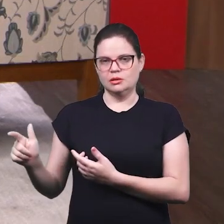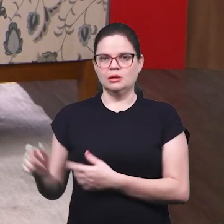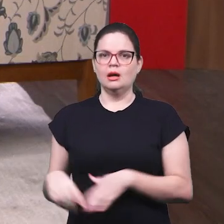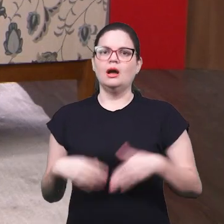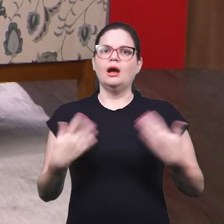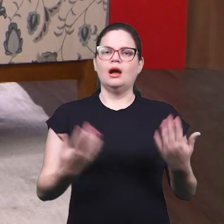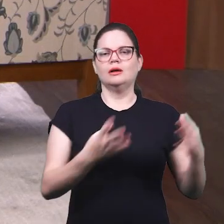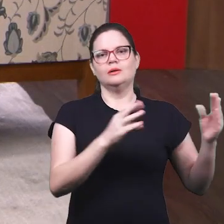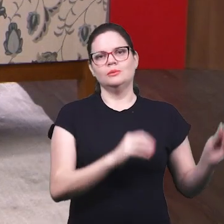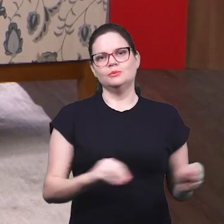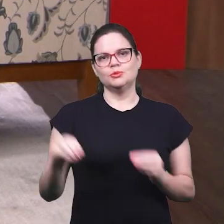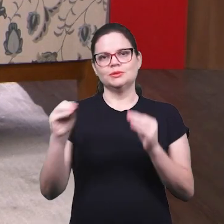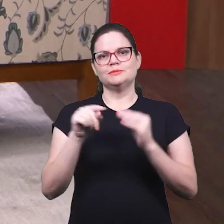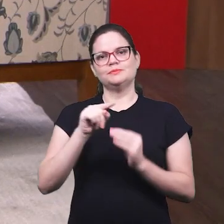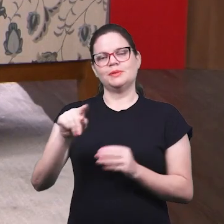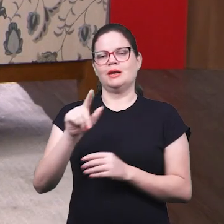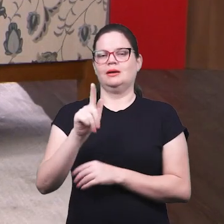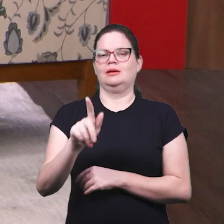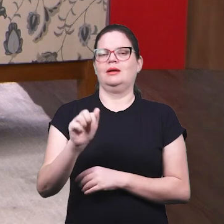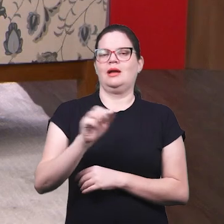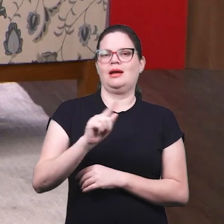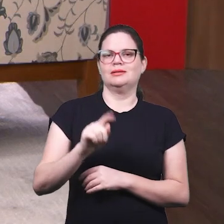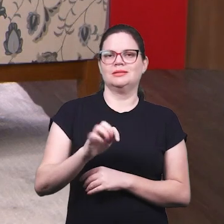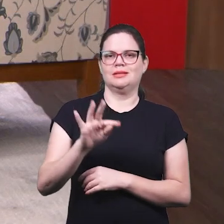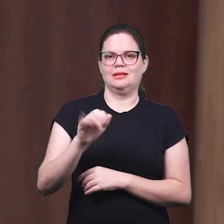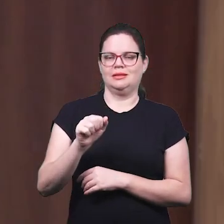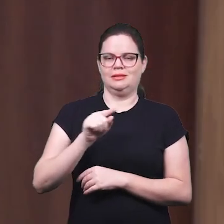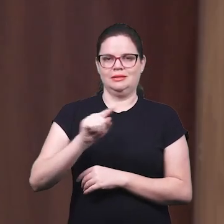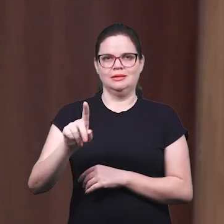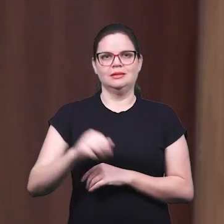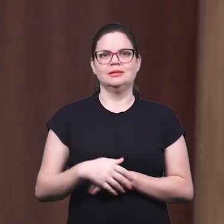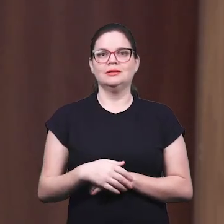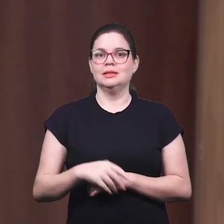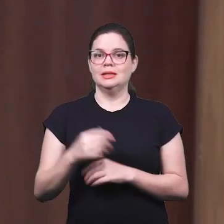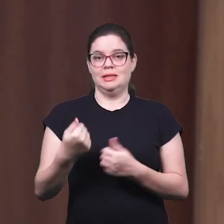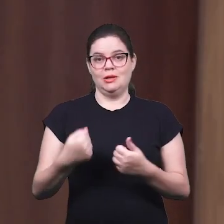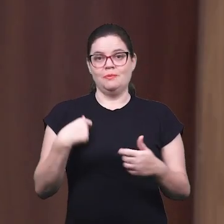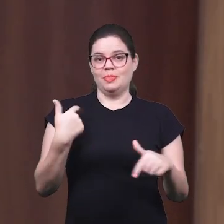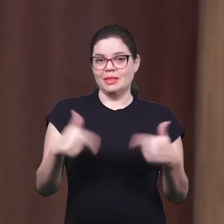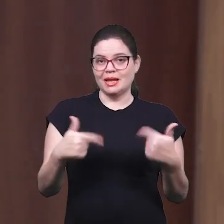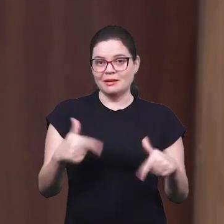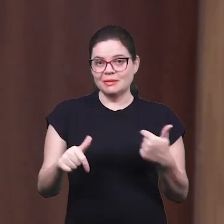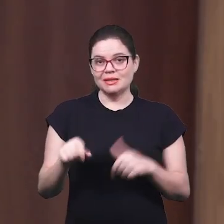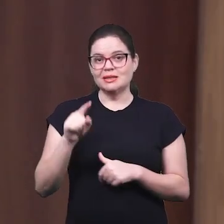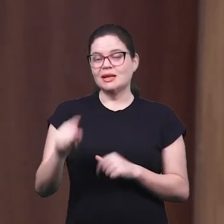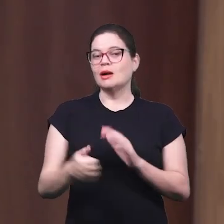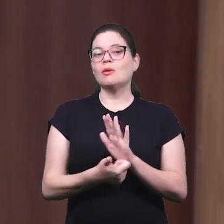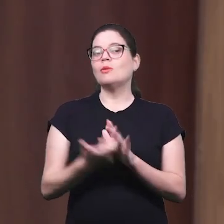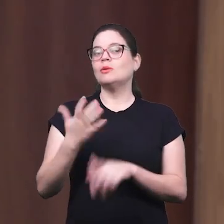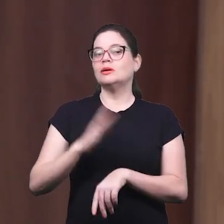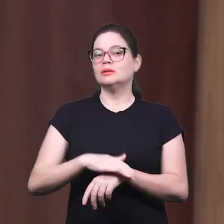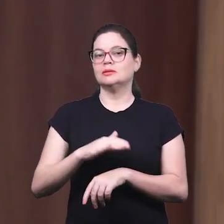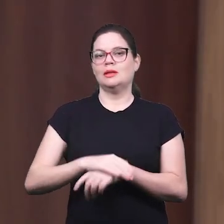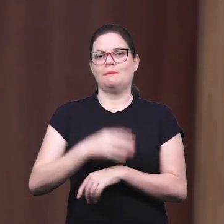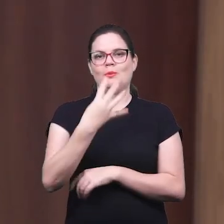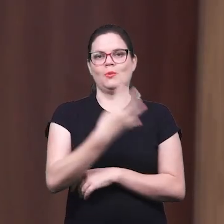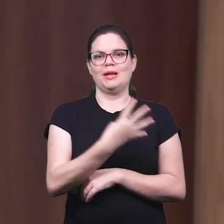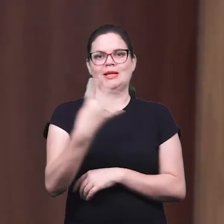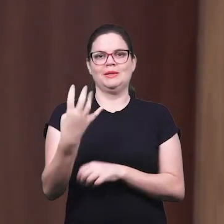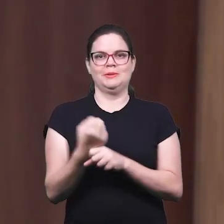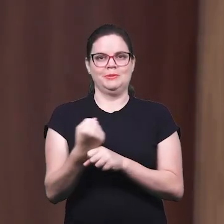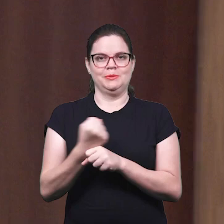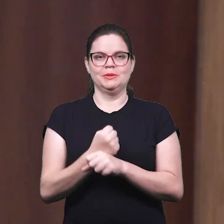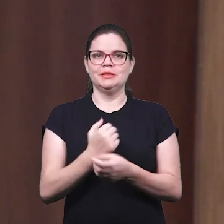Gazeta. Fui pra Gazeta, trabalhei lá 44 anos na Gazeta. Comecei como